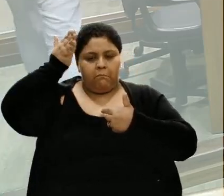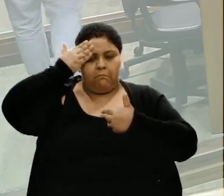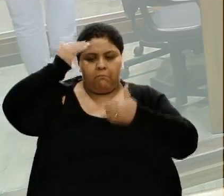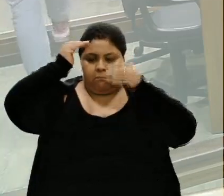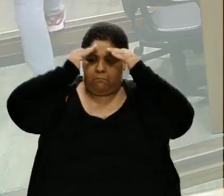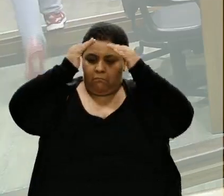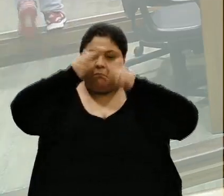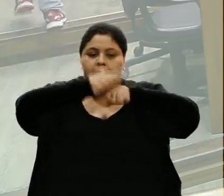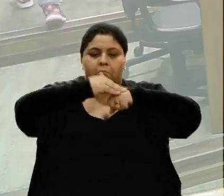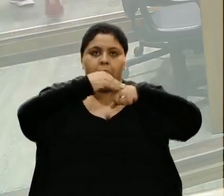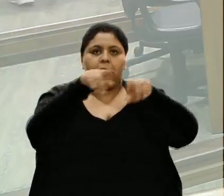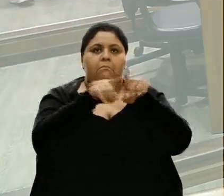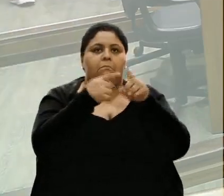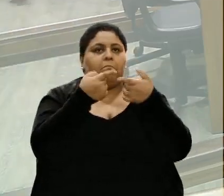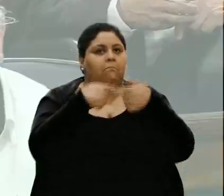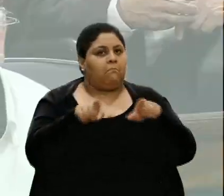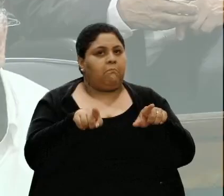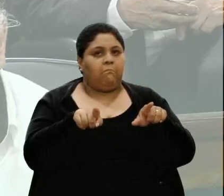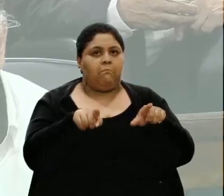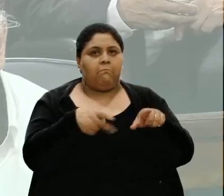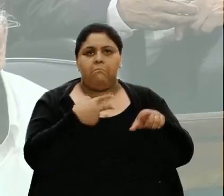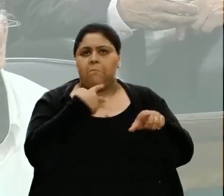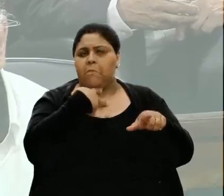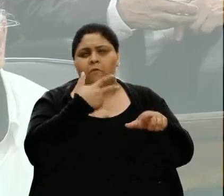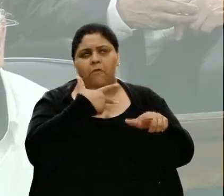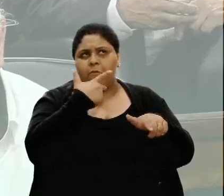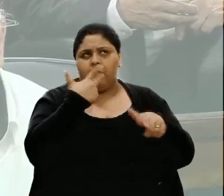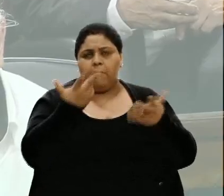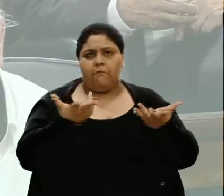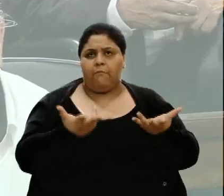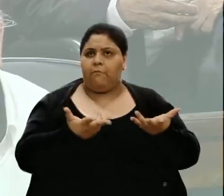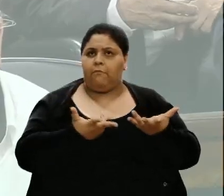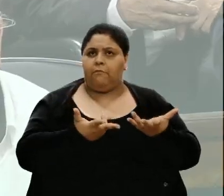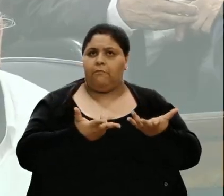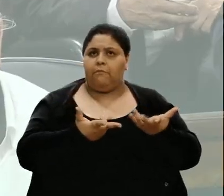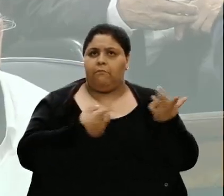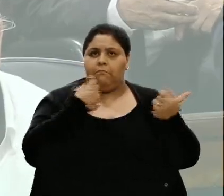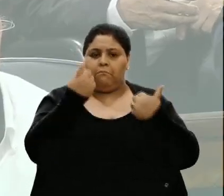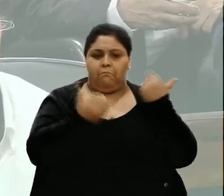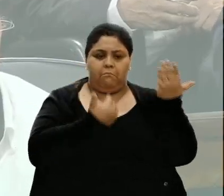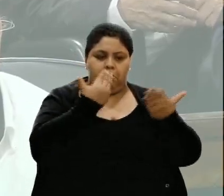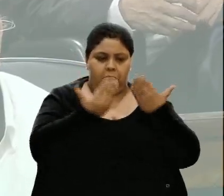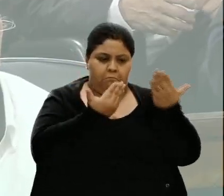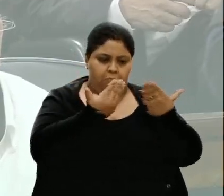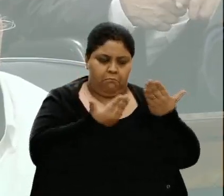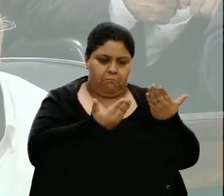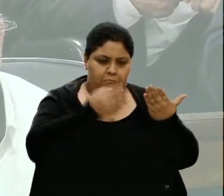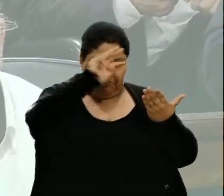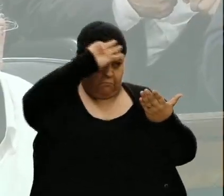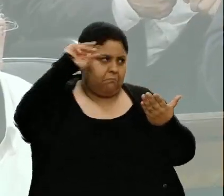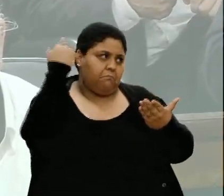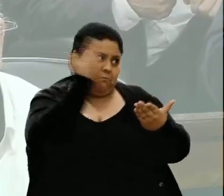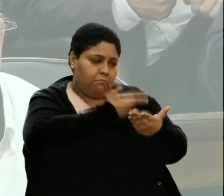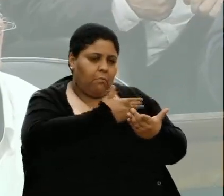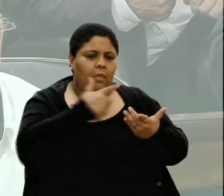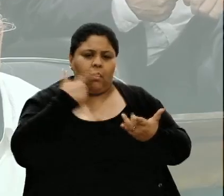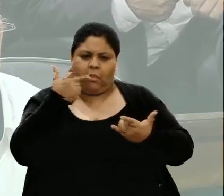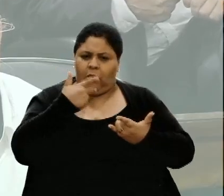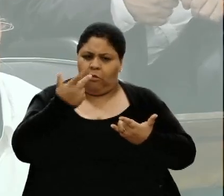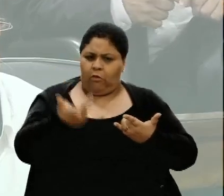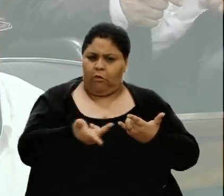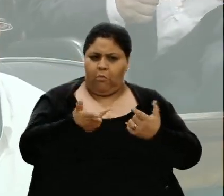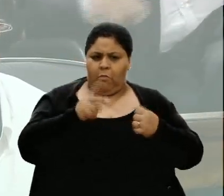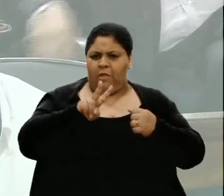carinho, mas eu não posso dizer que, se algumas dúvidas, vereador Juliano Valim, que o senhor várias vezes falou sobre a questão da